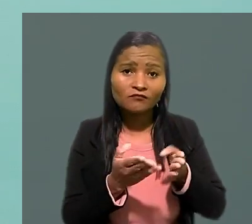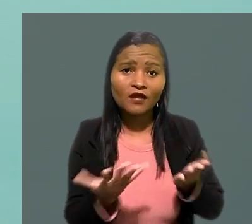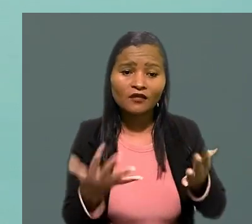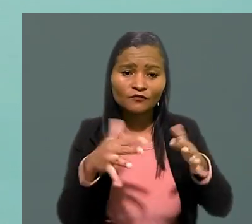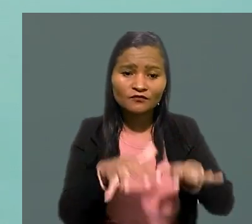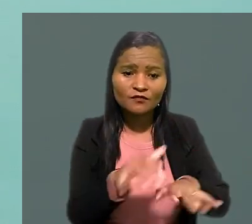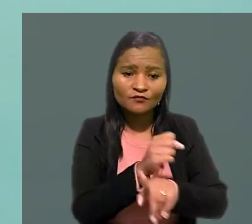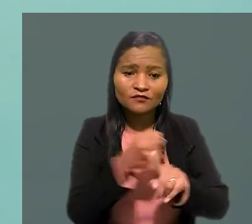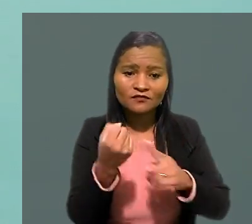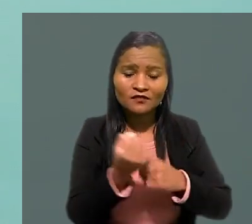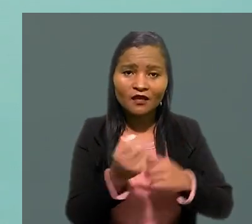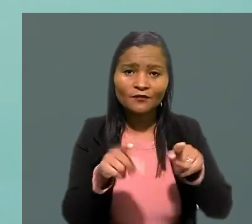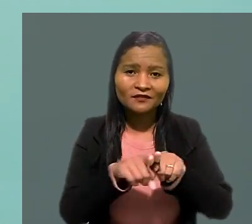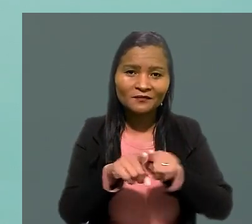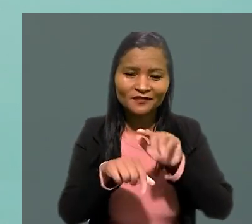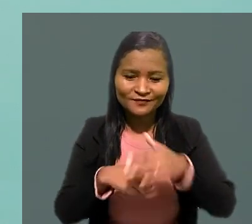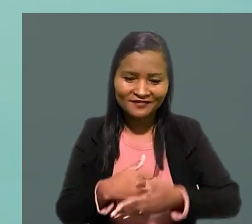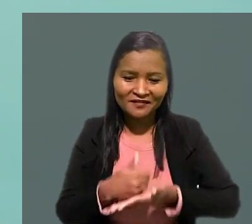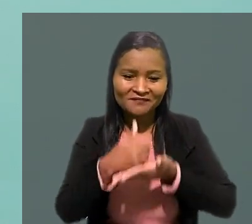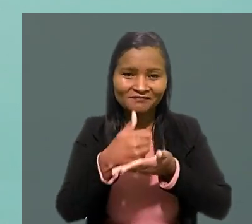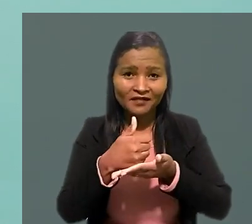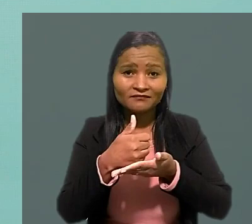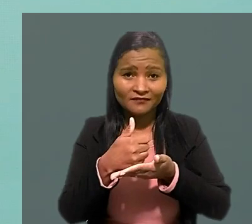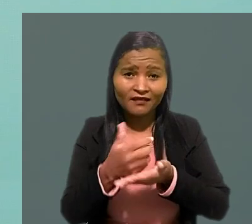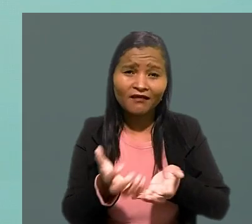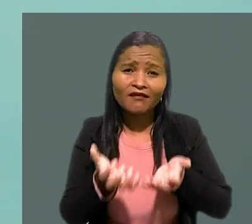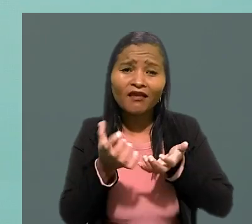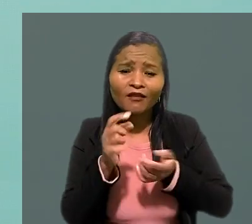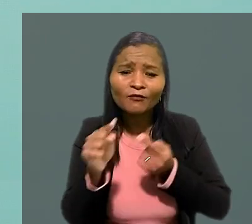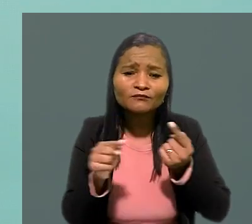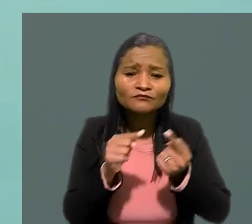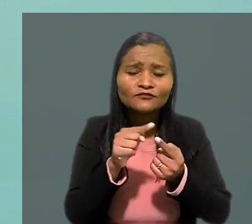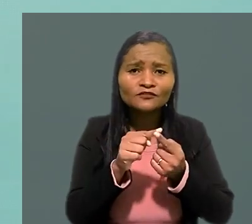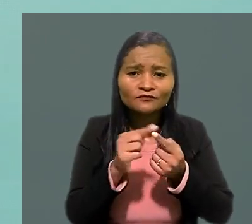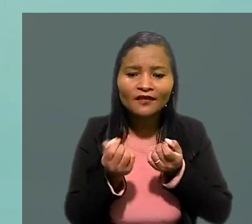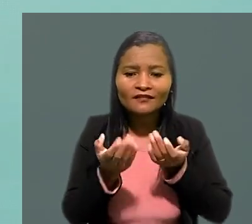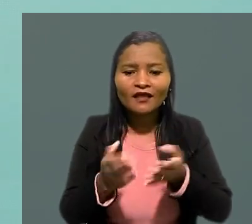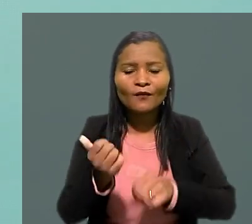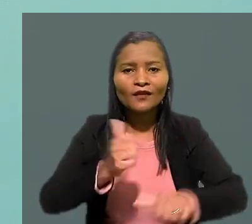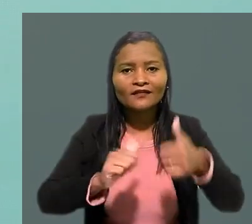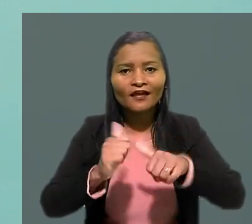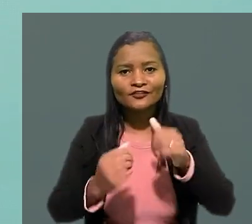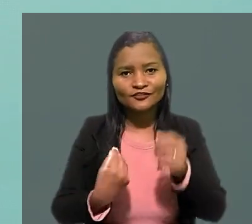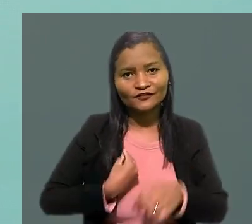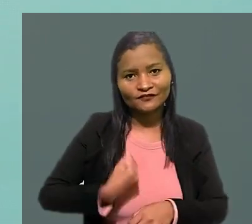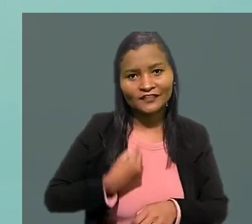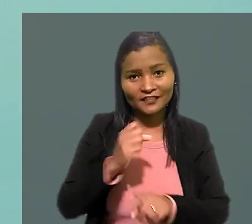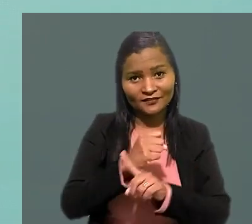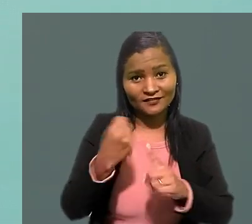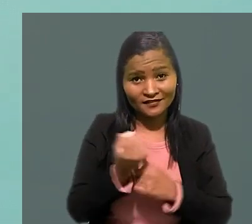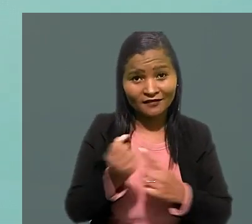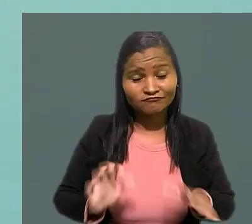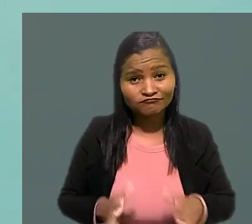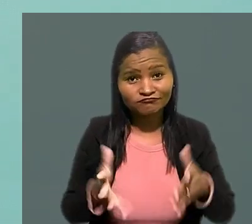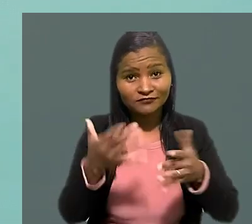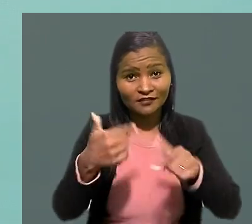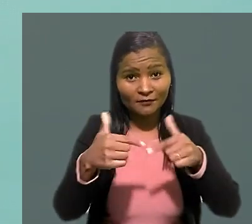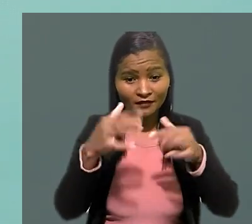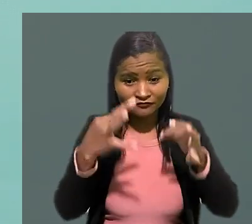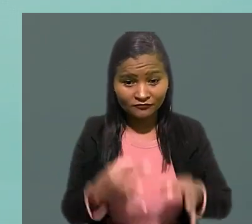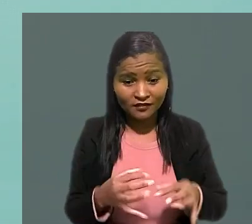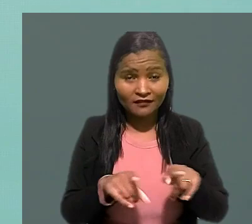inclusão social e à sustentabilidade. Elas buscam assegurar qualidade de vida à sociedade, fomentar o trabalho digno e